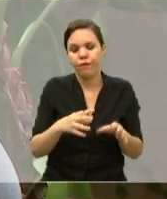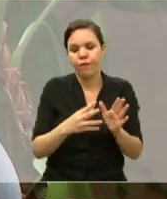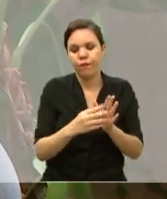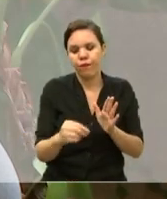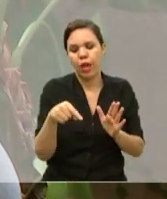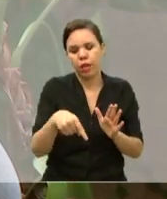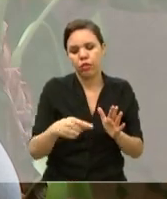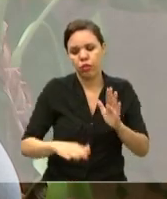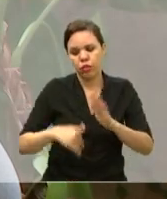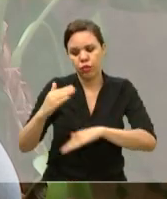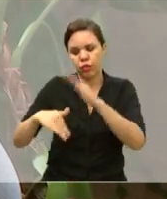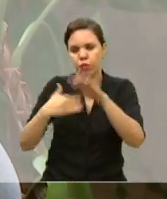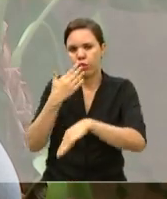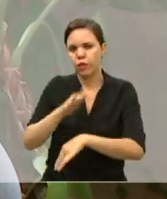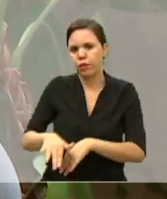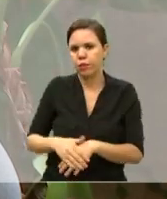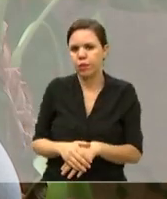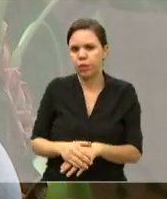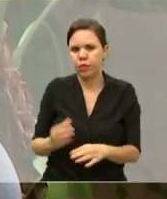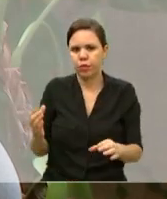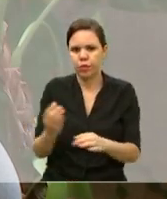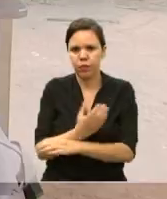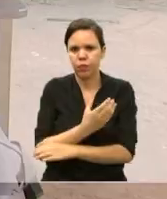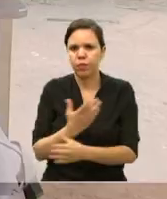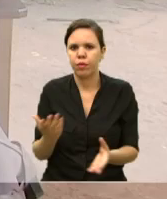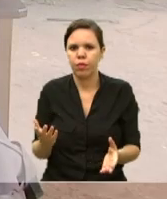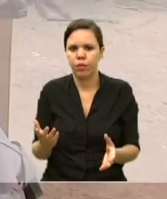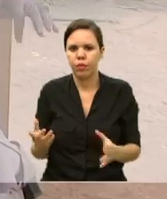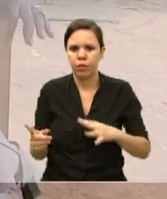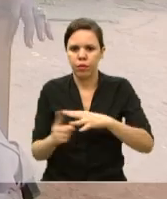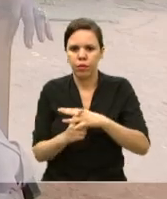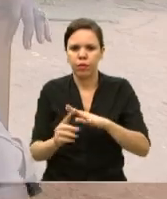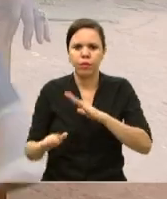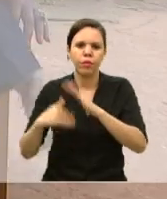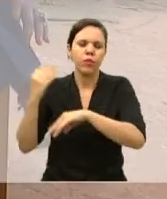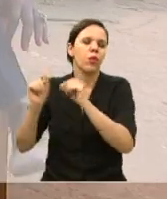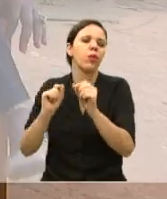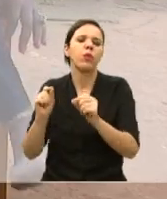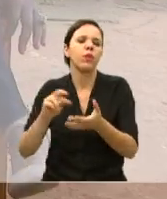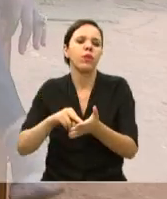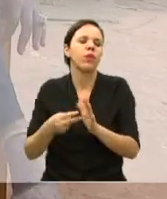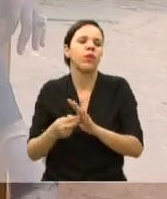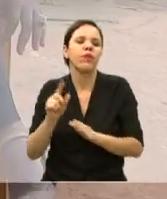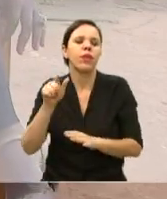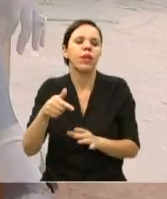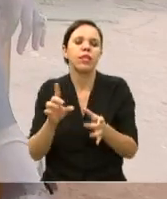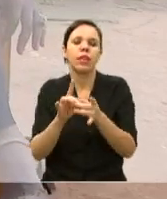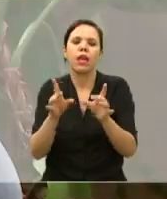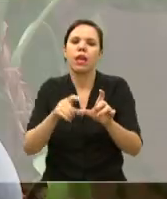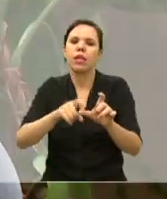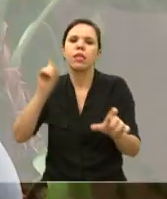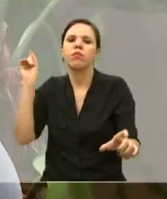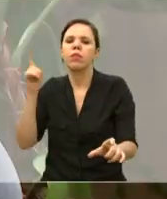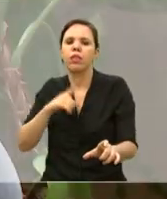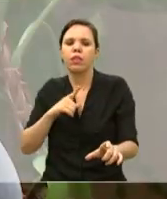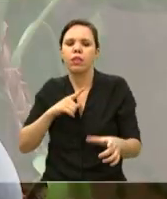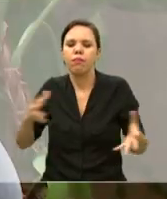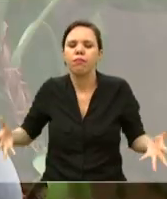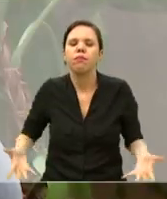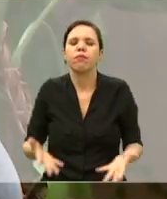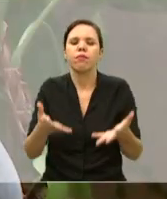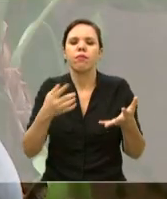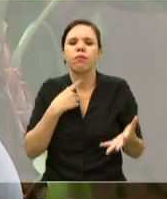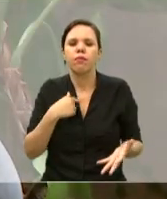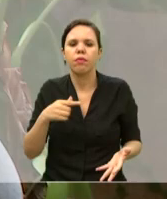crianças. Então, um desenvolvimento integral, né? O que seria esse desenvolvimento integral? Com essa liberdade de